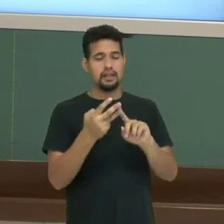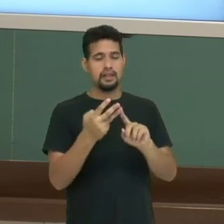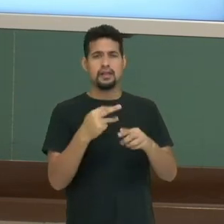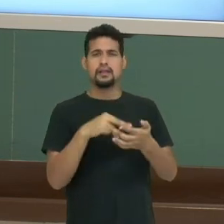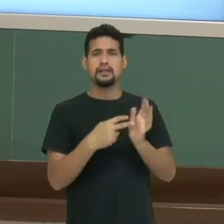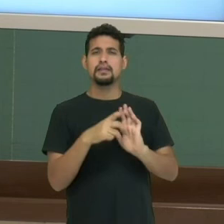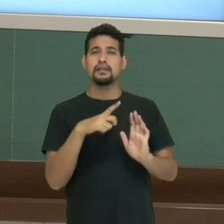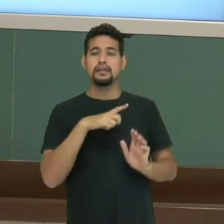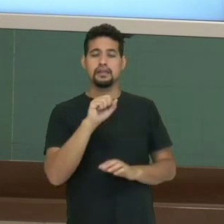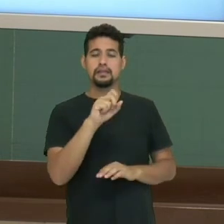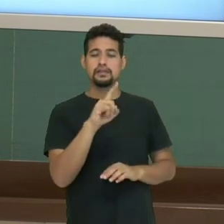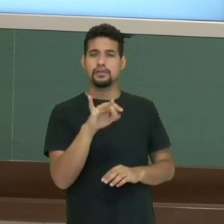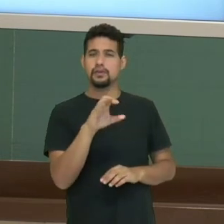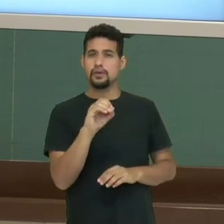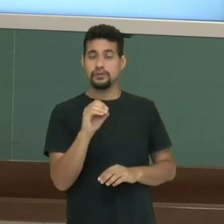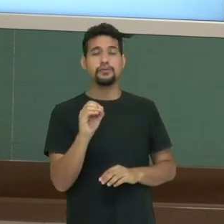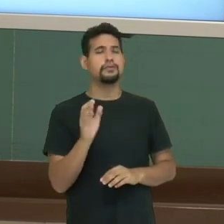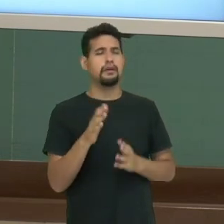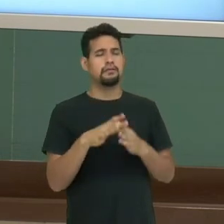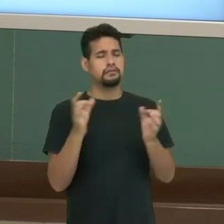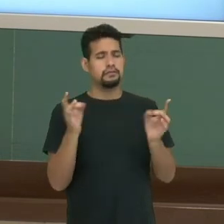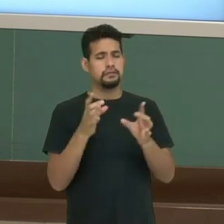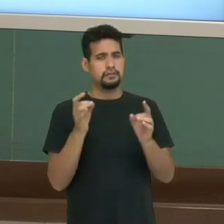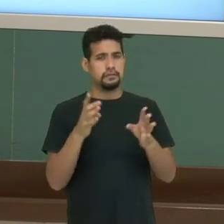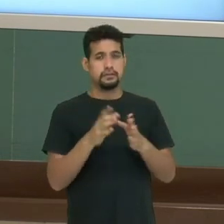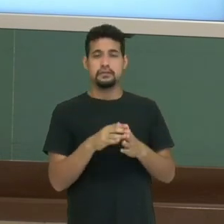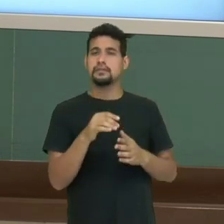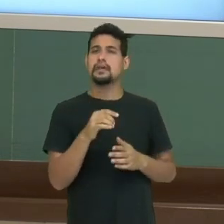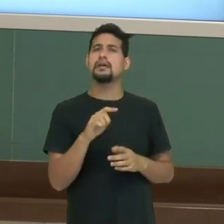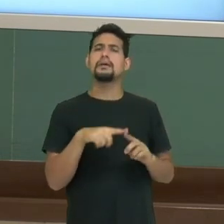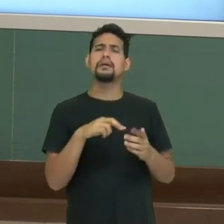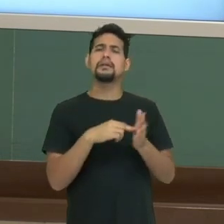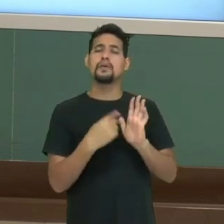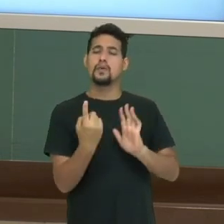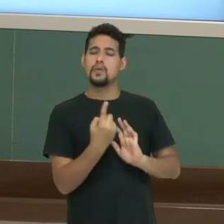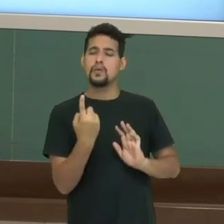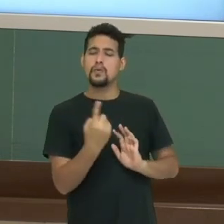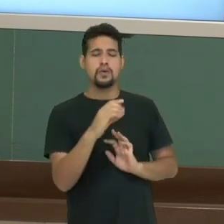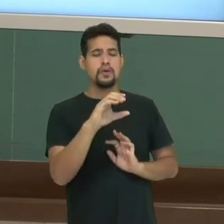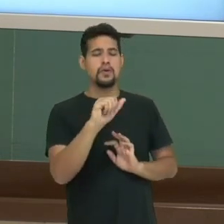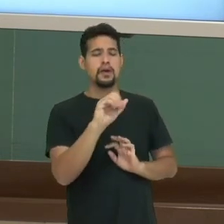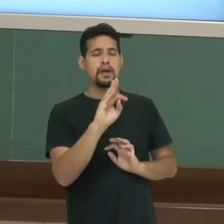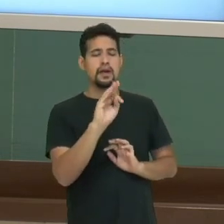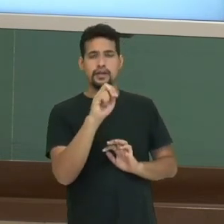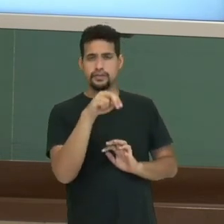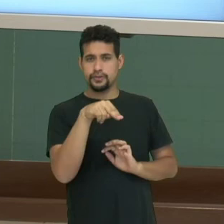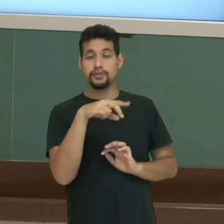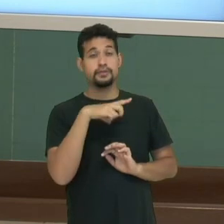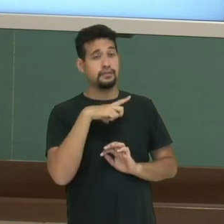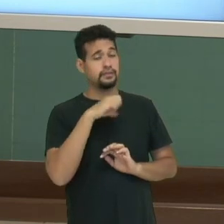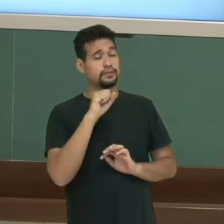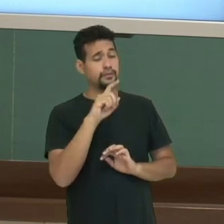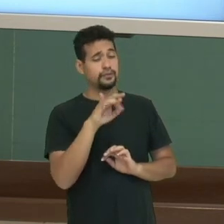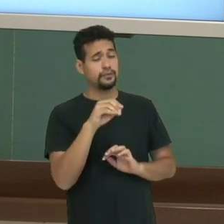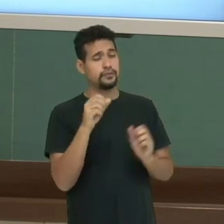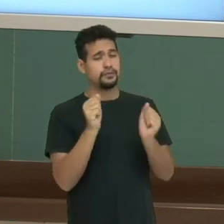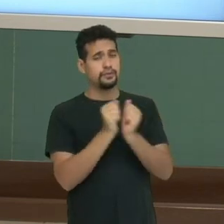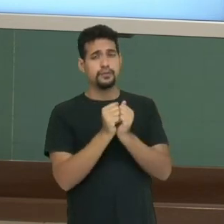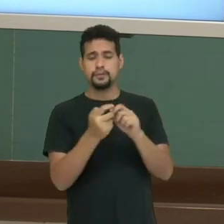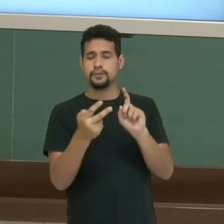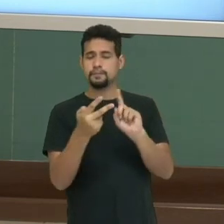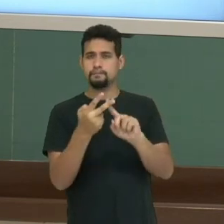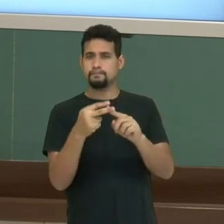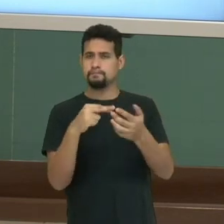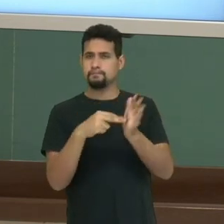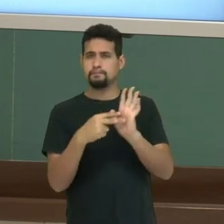gente tem o sódio fundido, certo? Está na fase líquida, vai ser o único cátion e aí a gente vai ter a presença do sódio metálico. No segundo tem